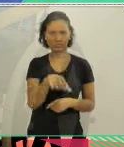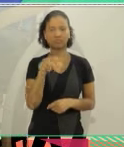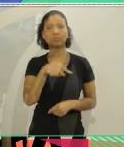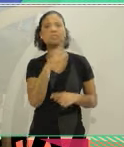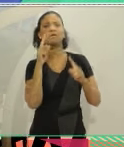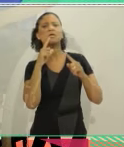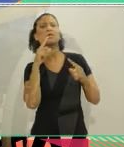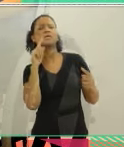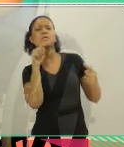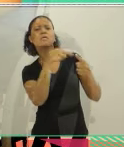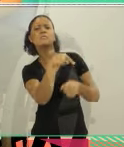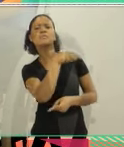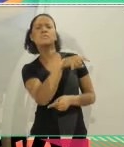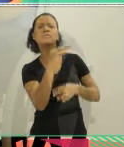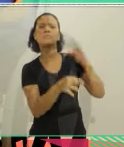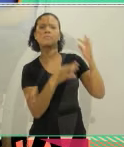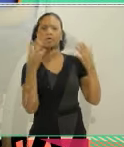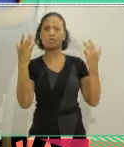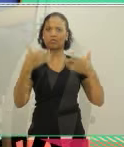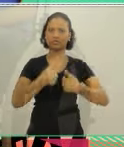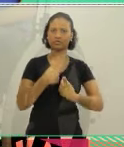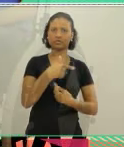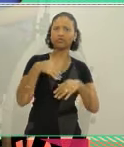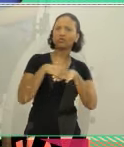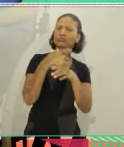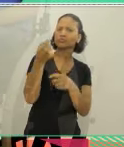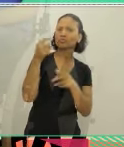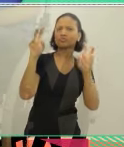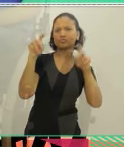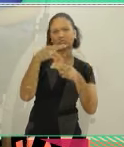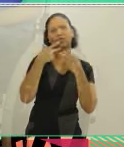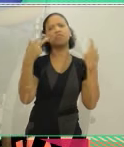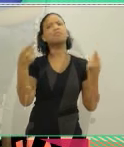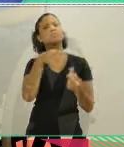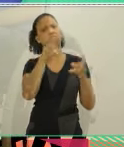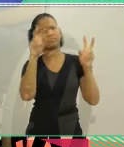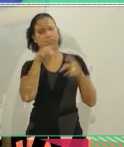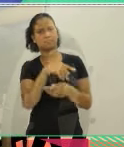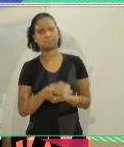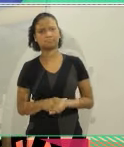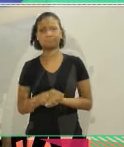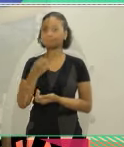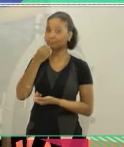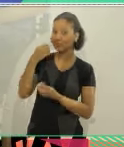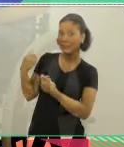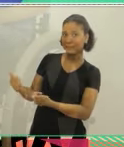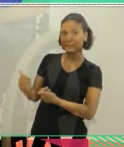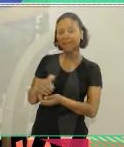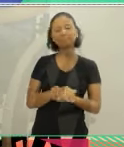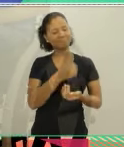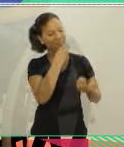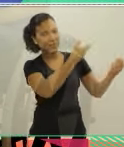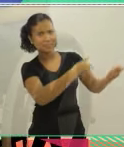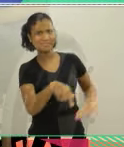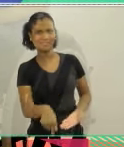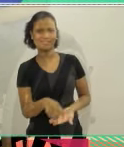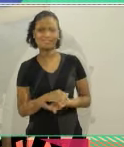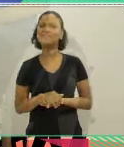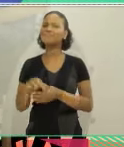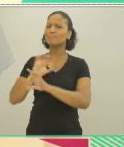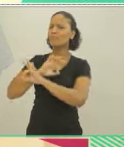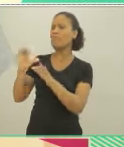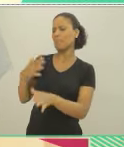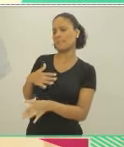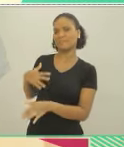pouquinho sobre as novidades desse tema. Doutora Carla, tudo bem? Que bom recebê-la aqui. Meu prazer. Bom, para começar, acho que a gente podia